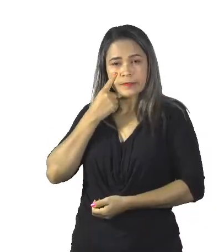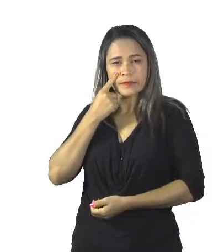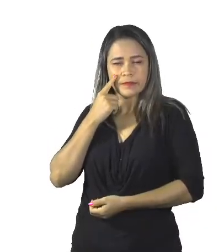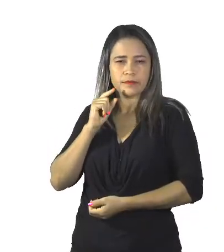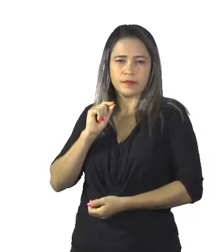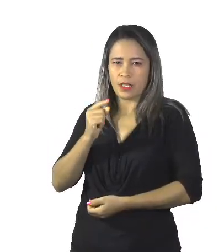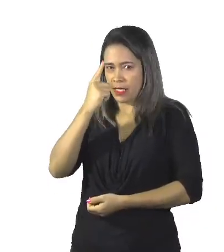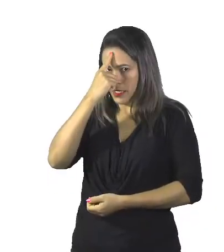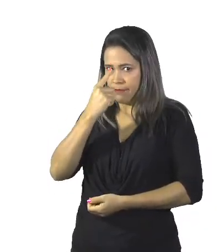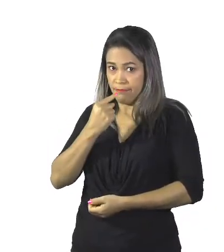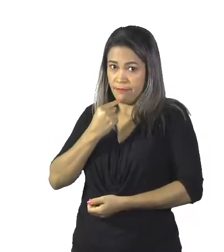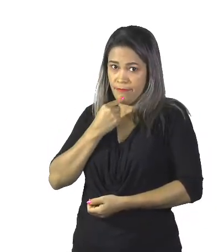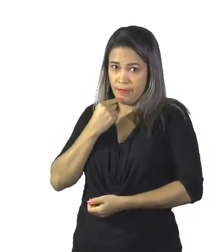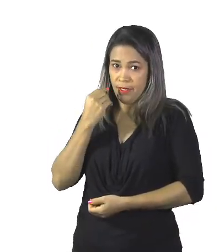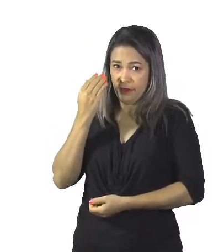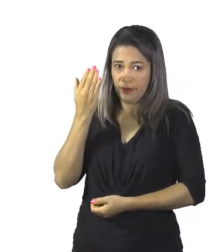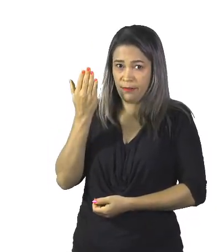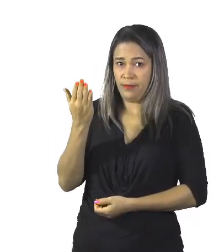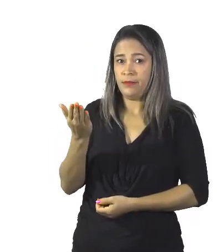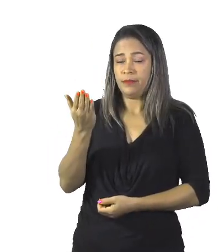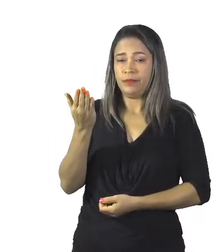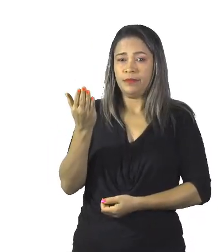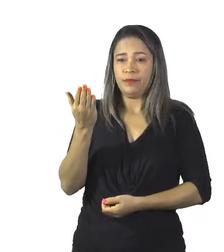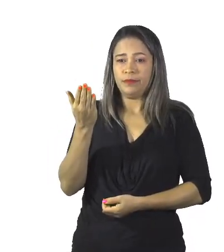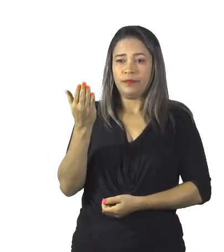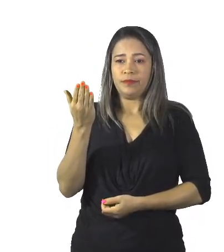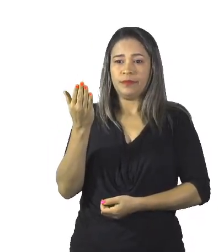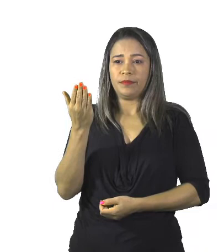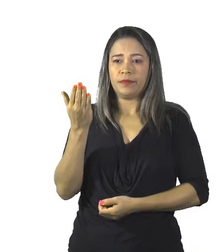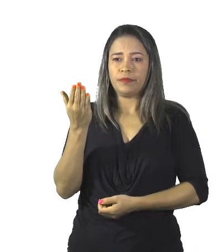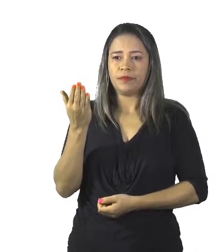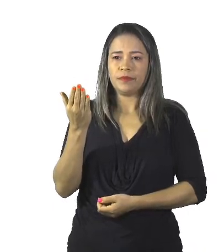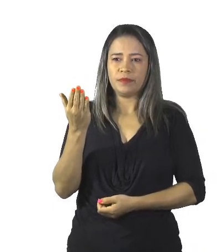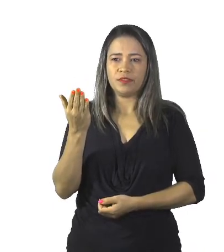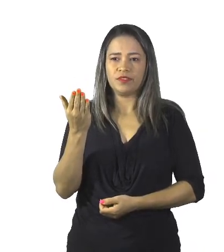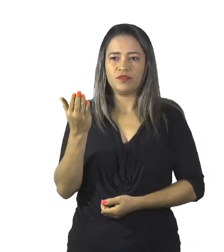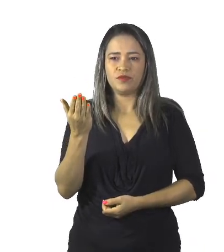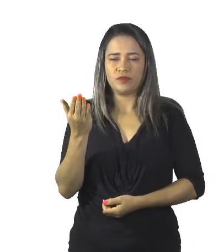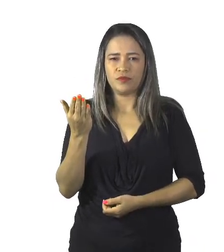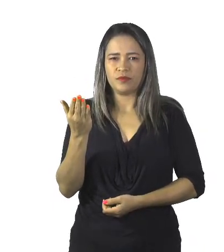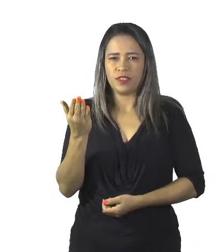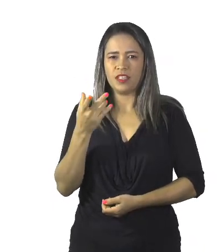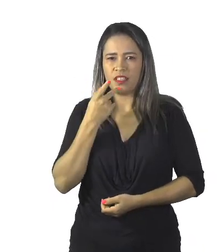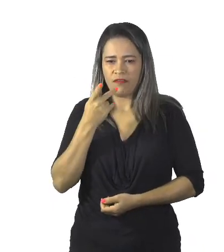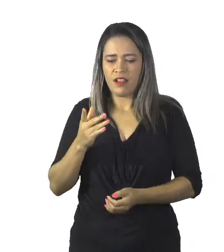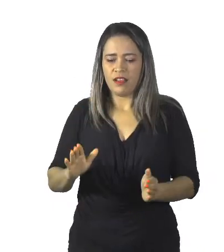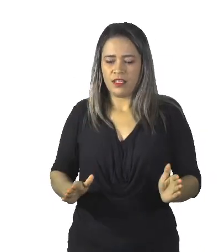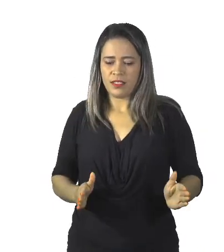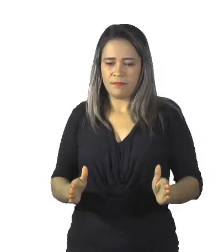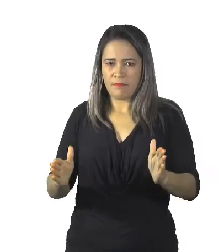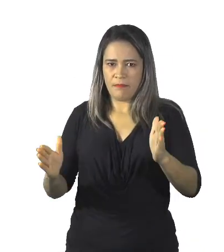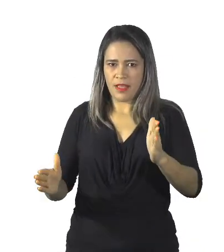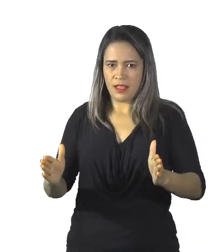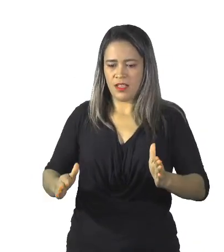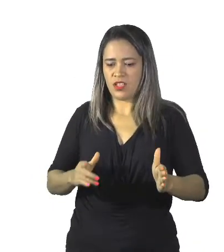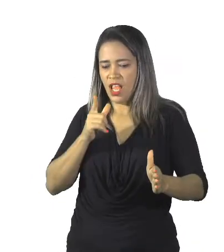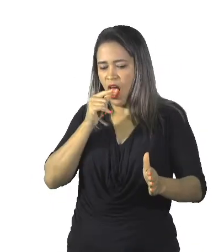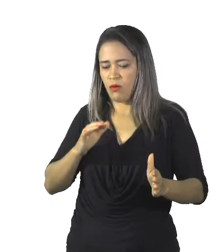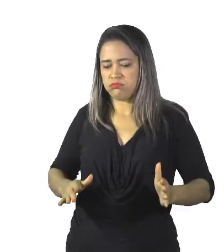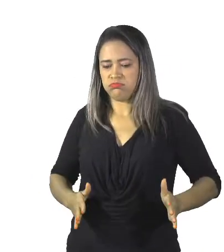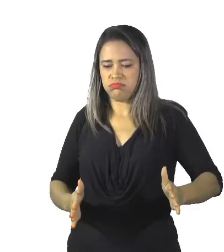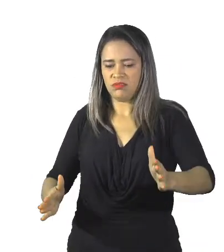essa imagem que retrata bem o que nós estamos falando sobre esse trecho do lago. A água ficou